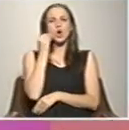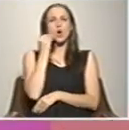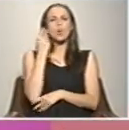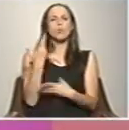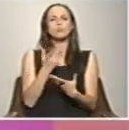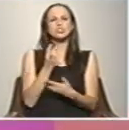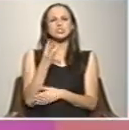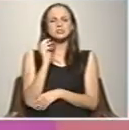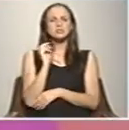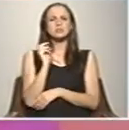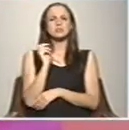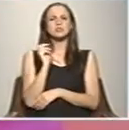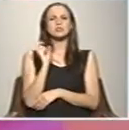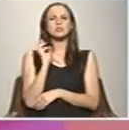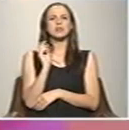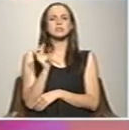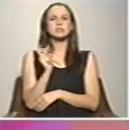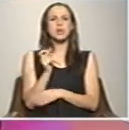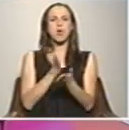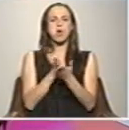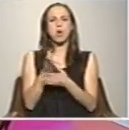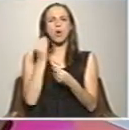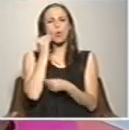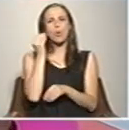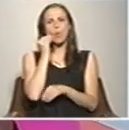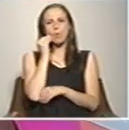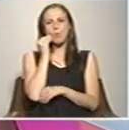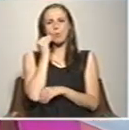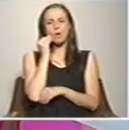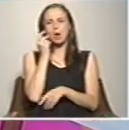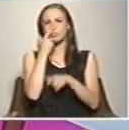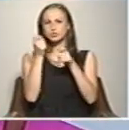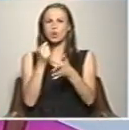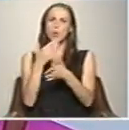Tem passado muita gente pela Startup Buzz, a pedir-vos ajuda?